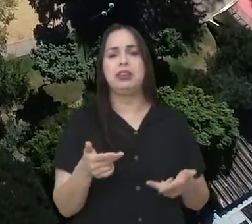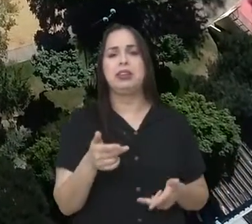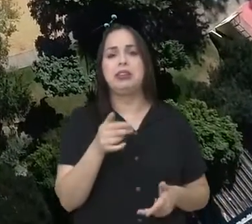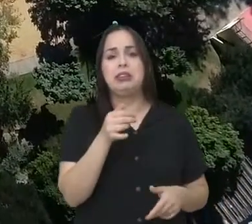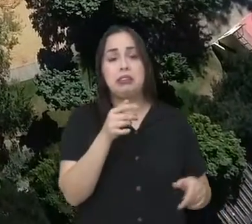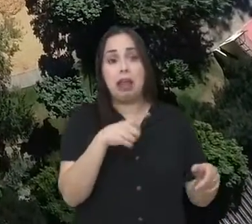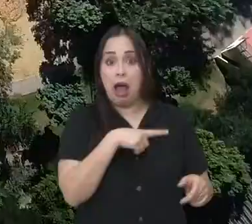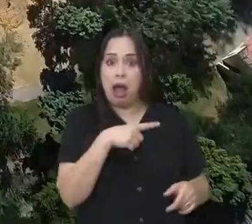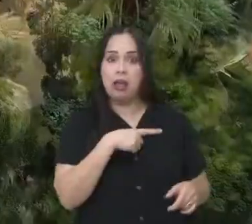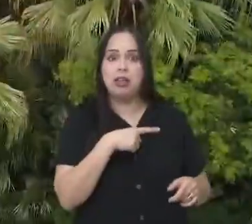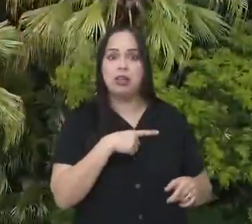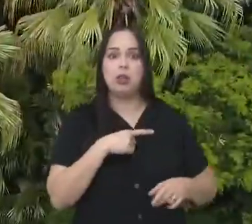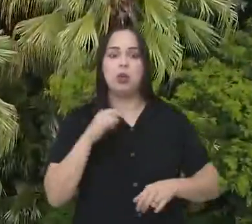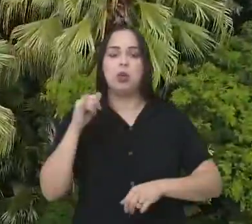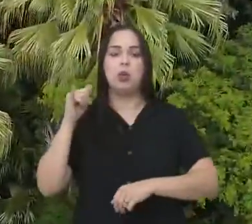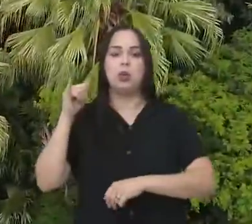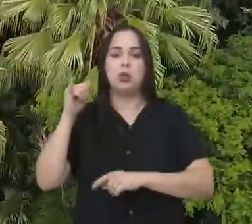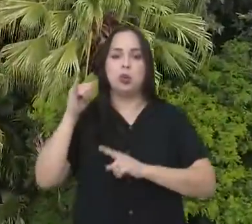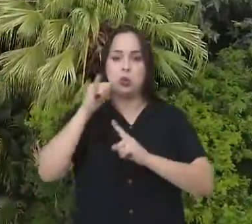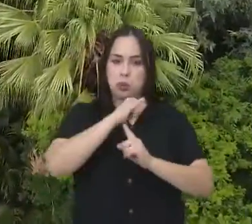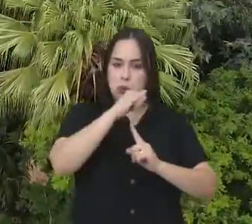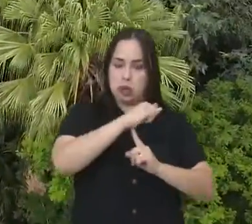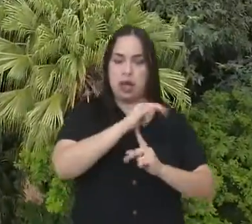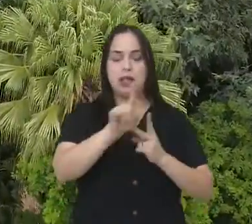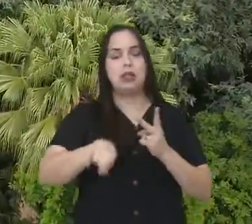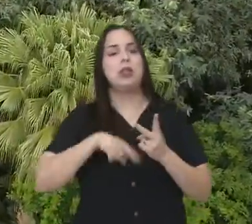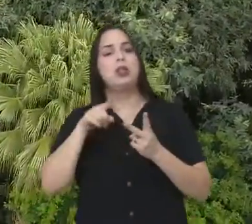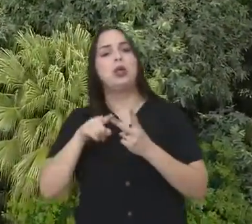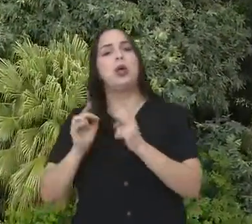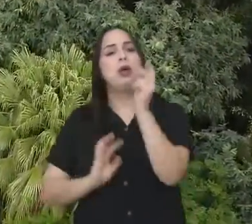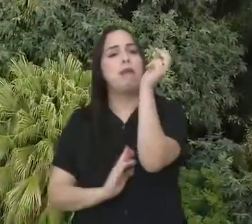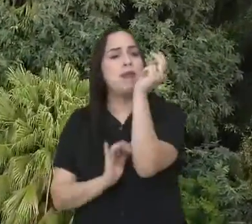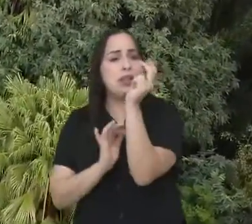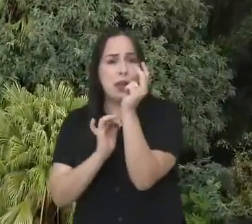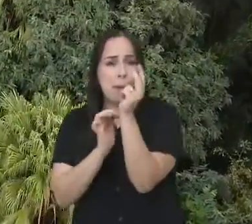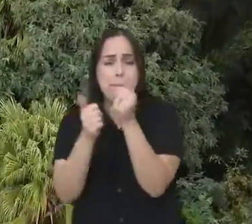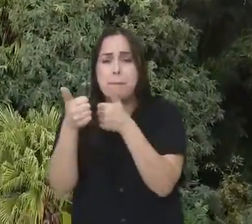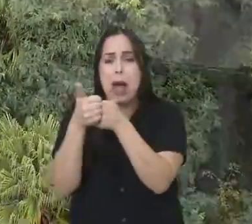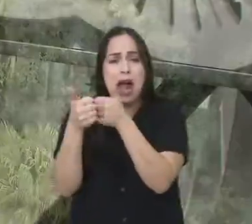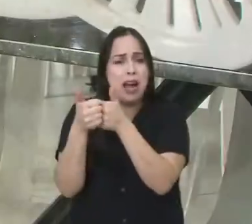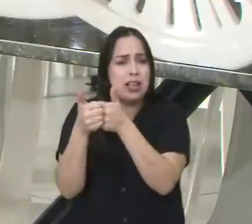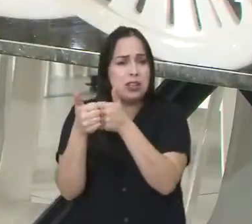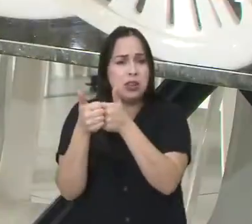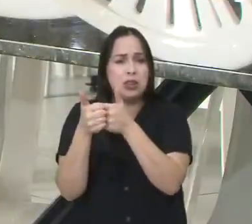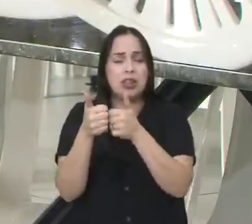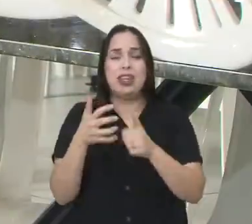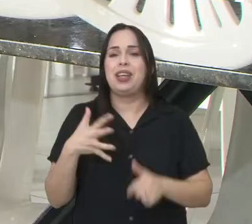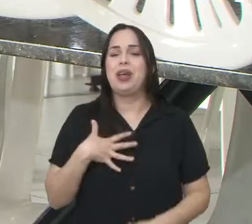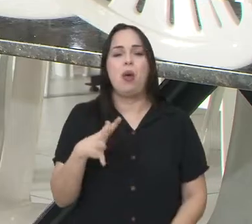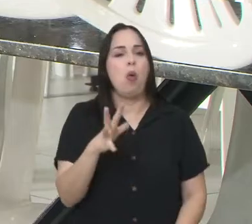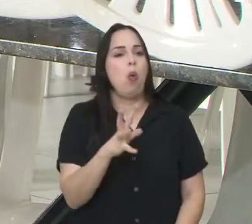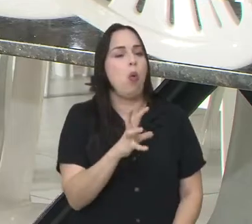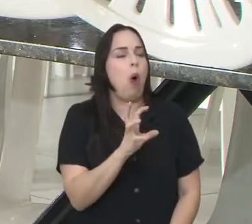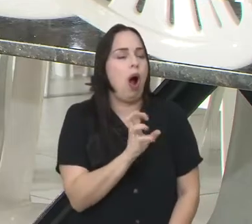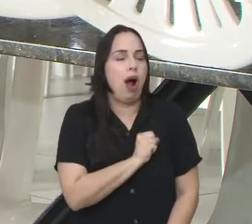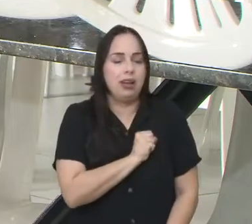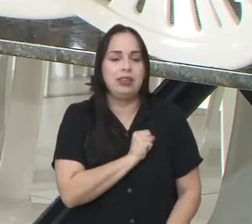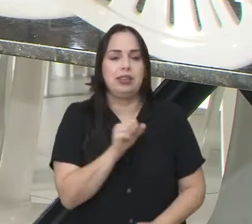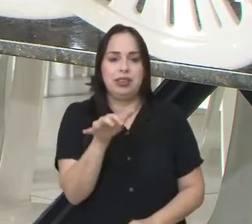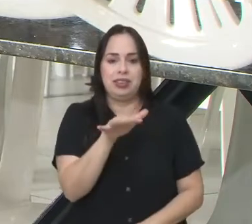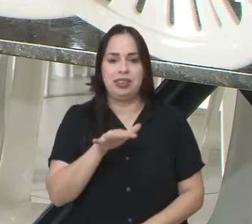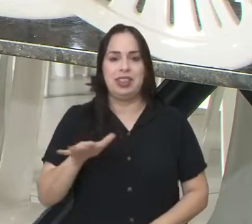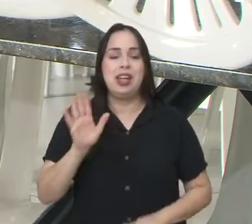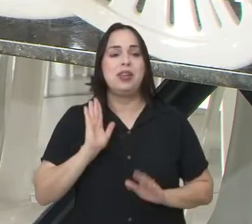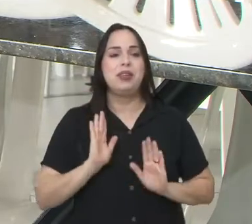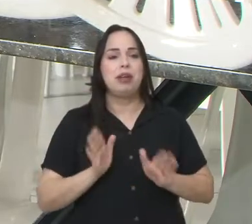Parque Santos Dumont, tem o Vicentino Aranha que fica aqui do lado. Então eu sou apaixonado, né? Eu viro e mexe, eu estou